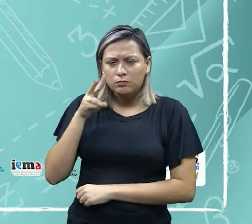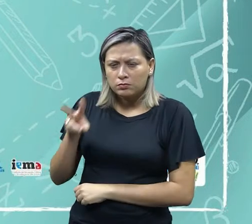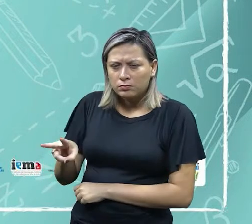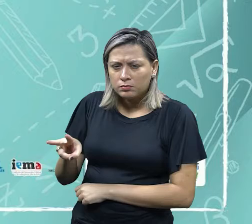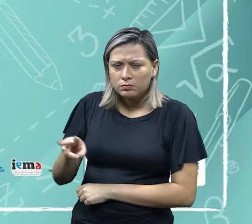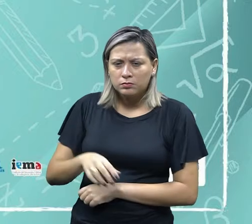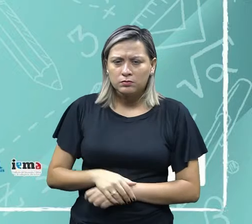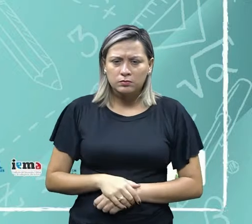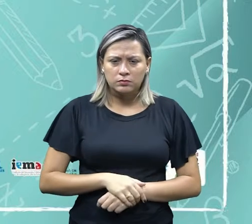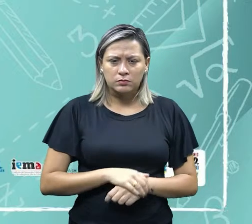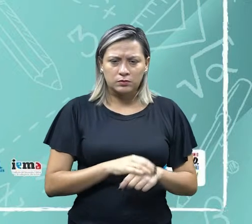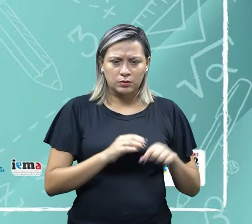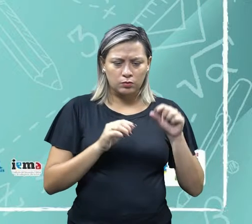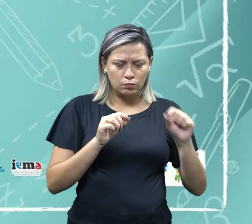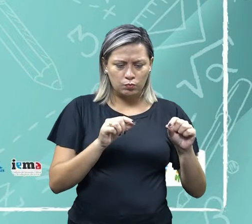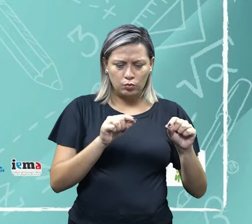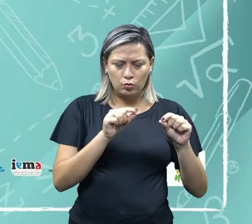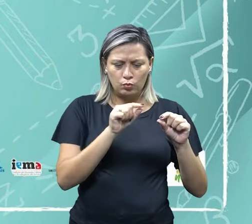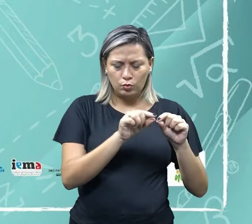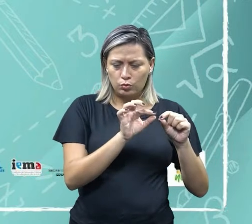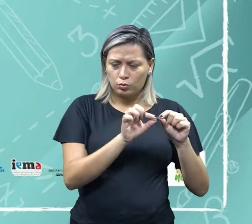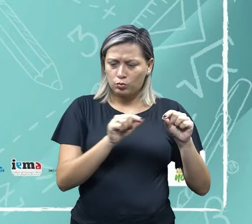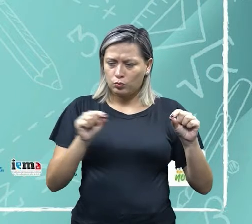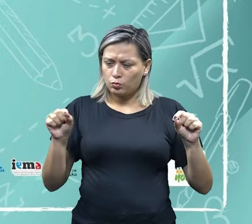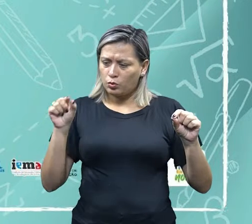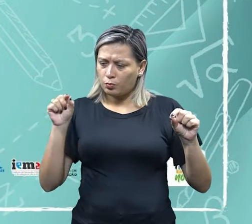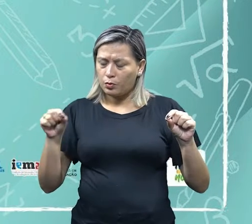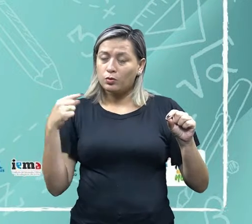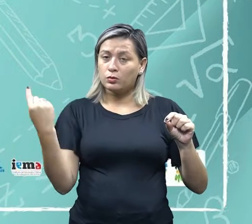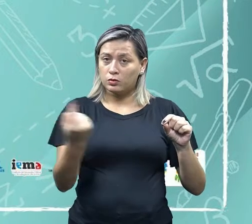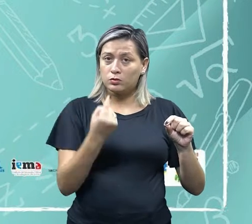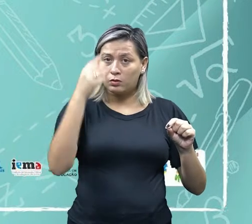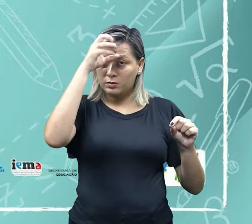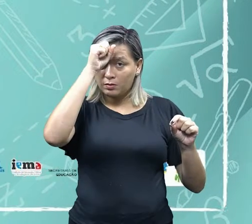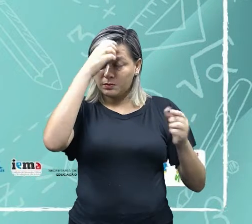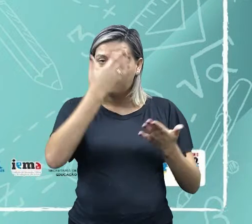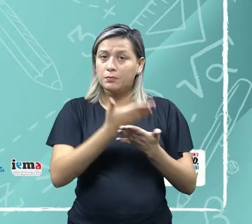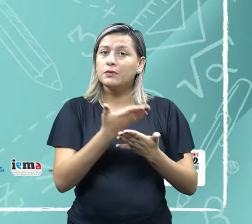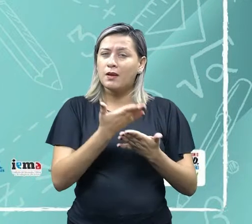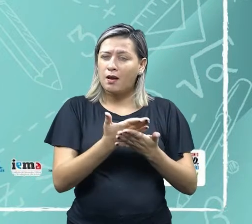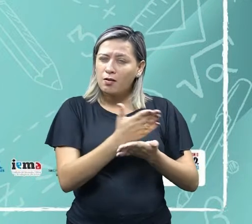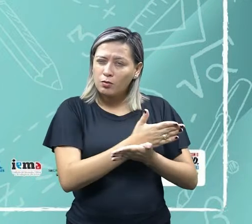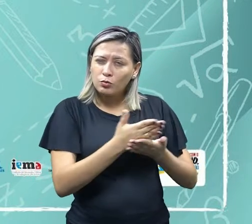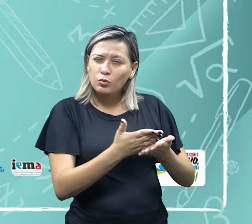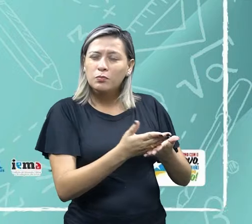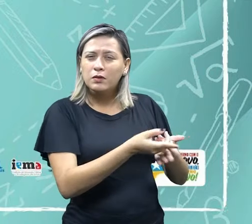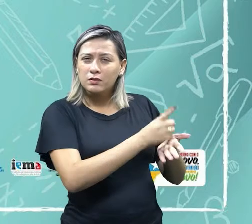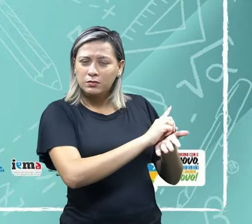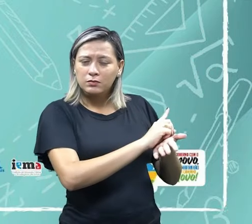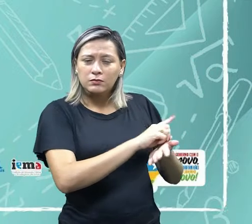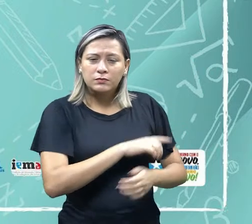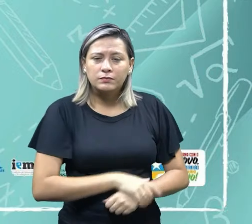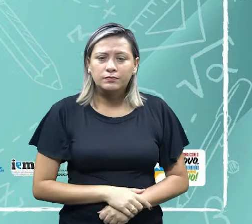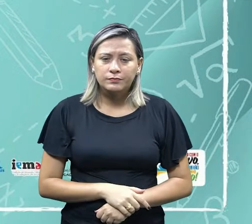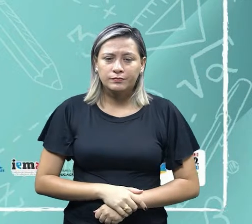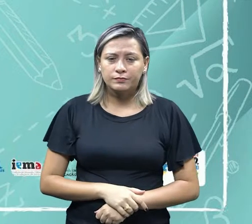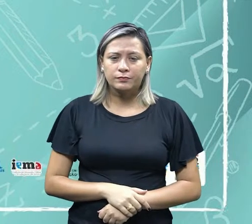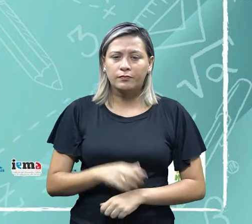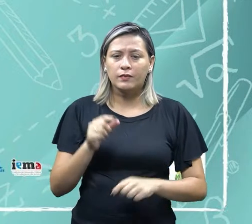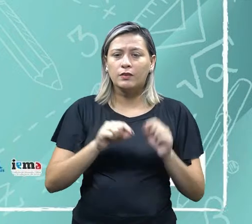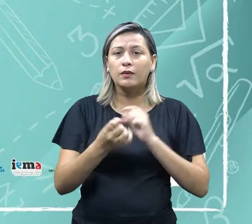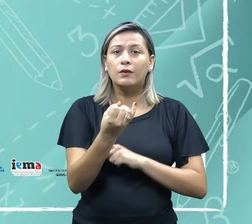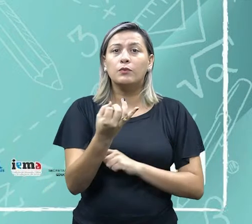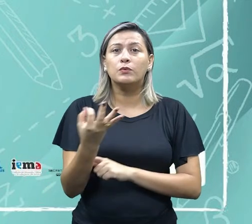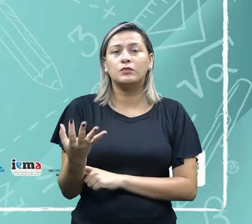ver, ó, esses dois pontos que aparecem aí, que a gente aprendeu lá nas nossas primeiras aulas, são as coordenadas do primeiro ponto, do